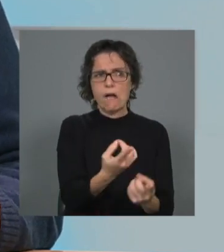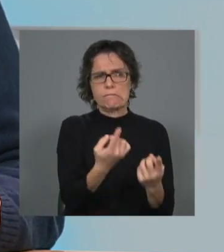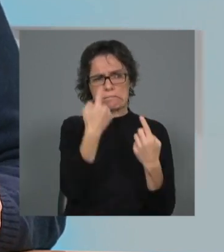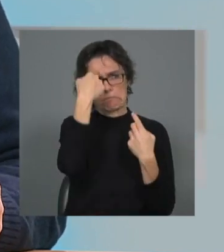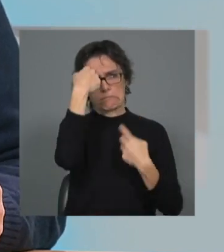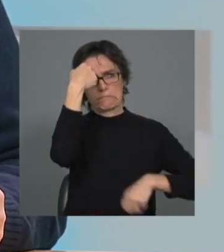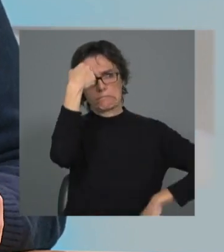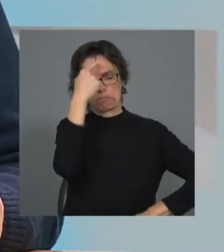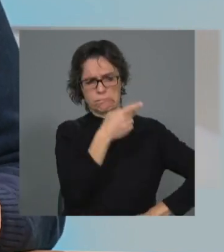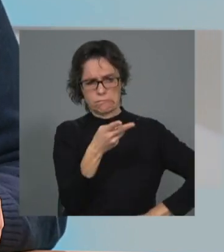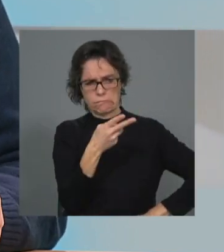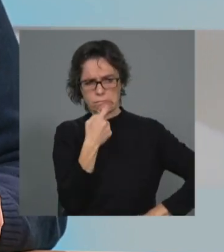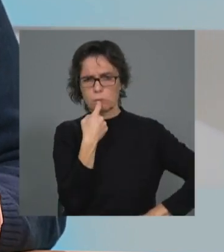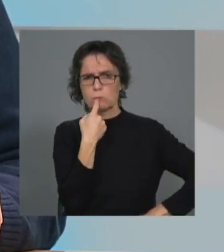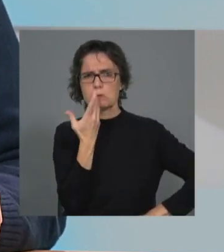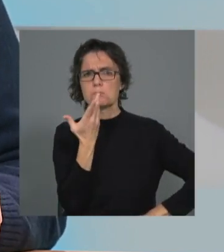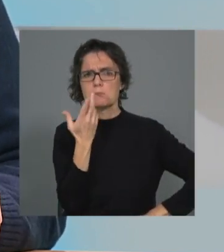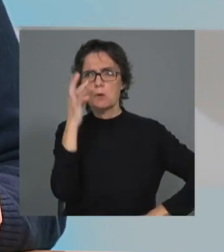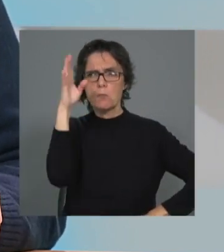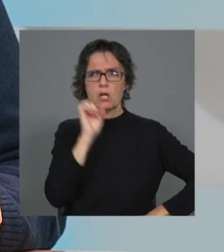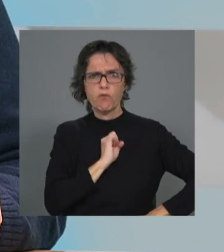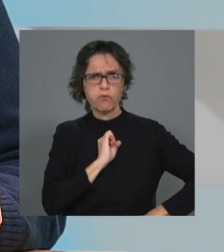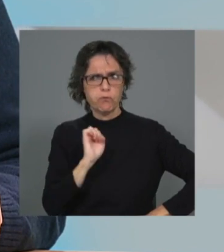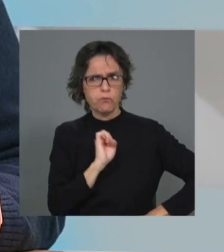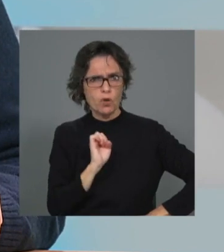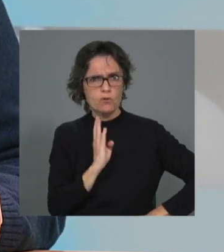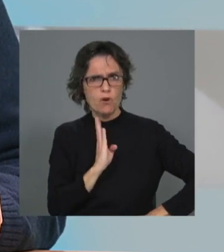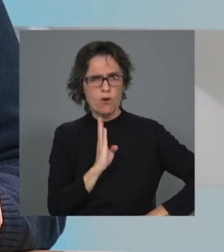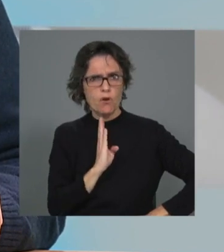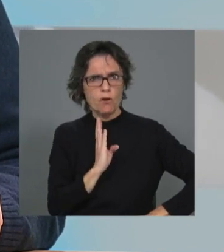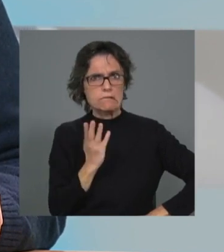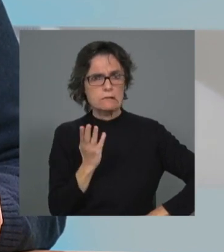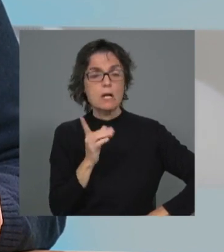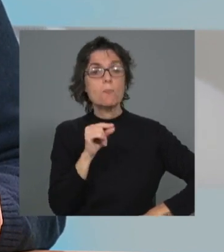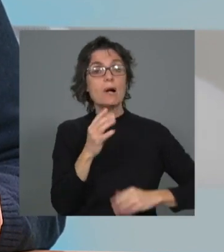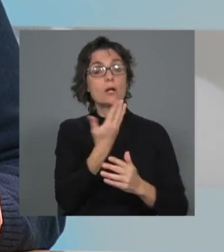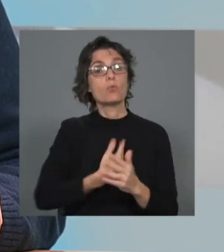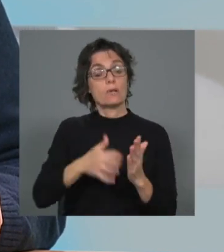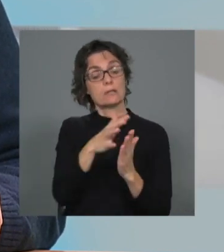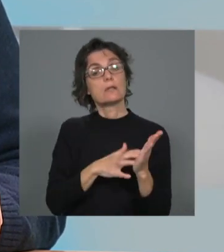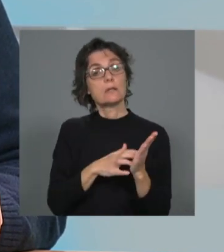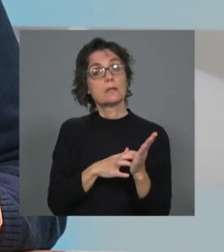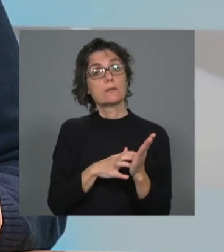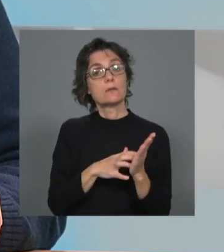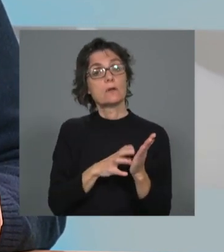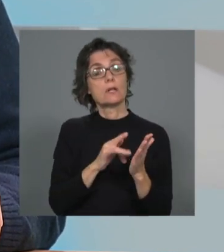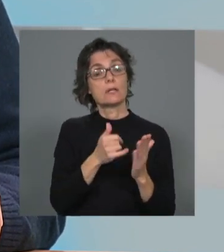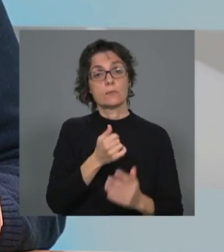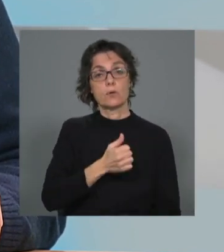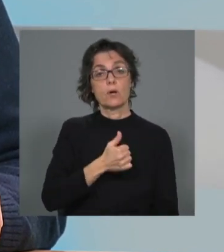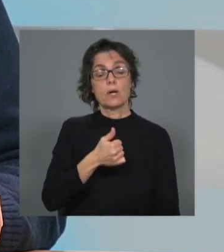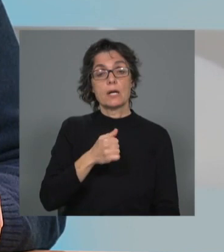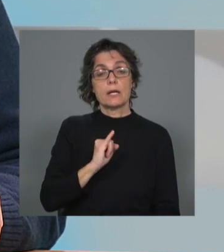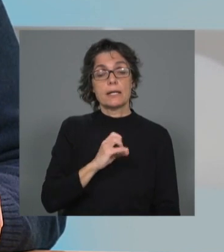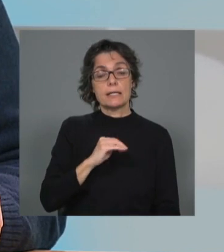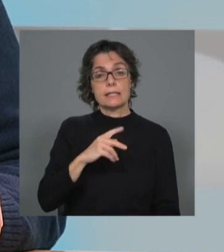tem um fundo bíblico muito forte, sobretudo do Antigo Testamento, o livro de Isaías, capítulo 1, versículo 3, e é a